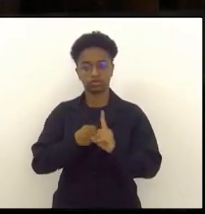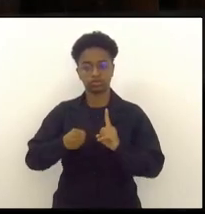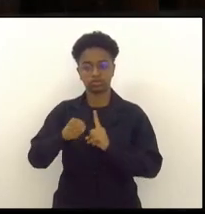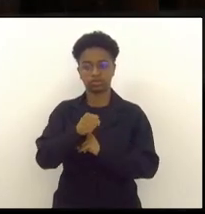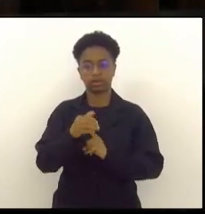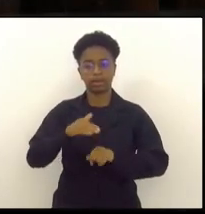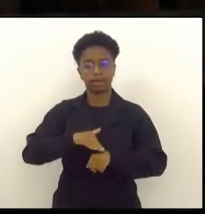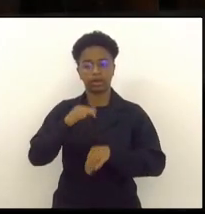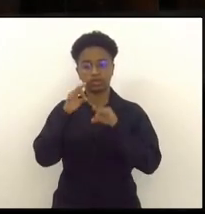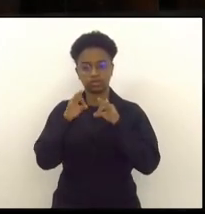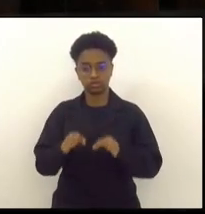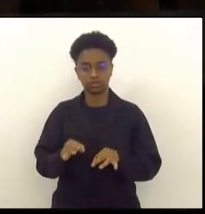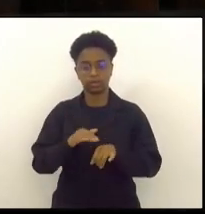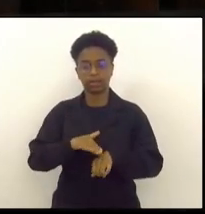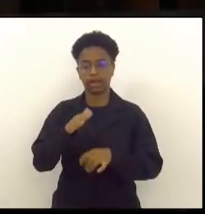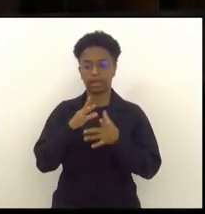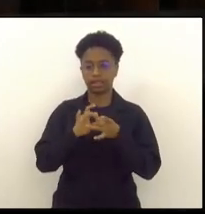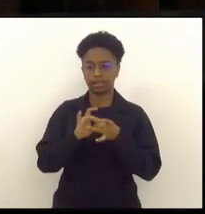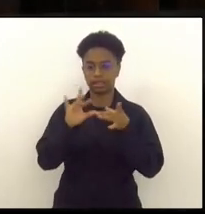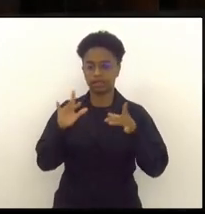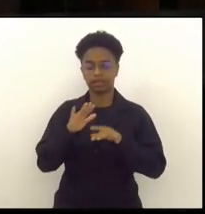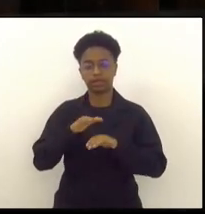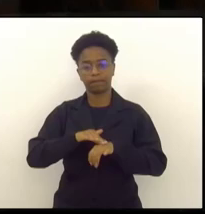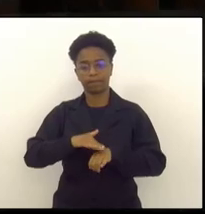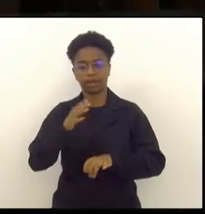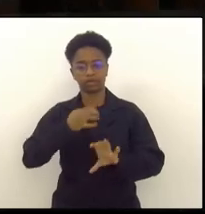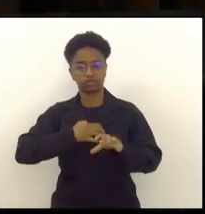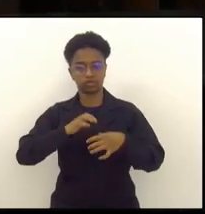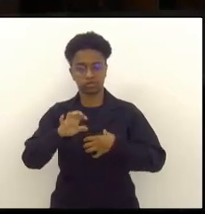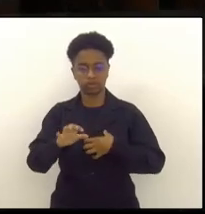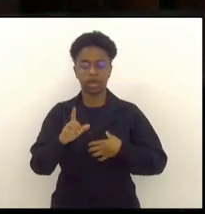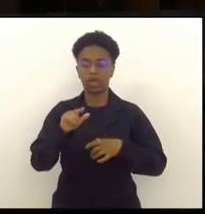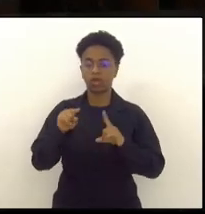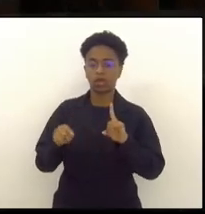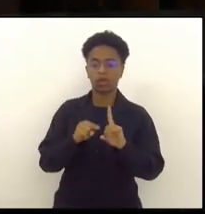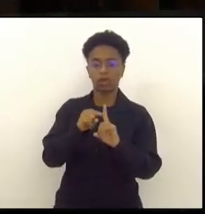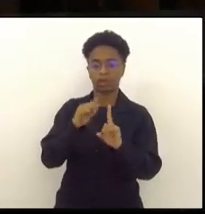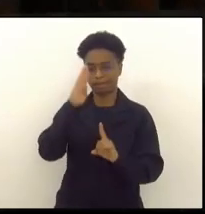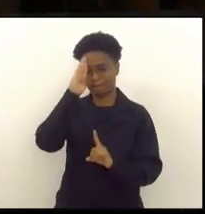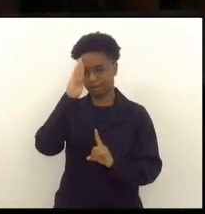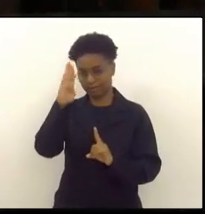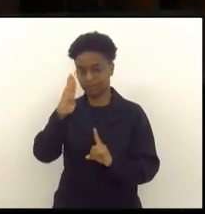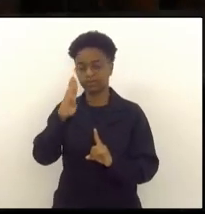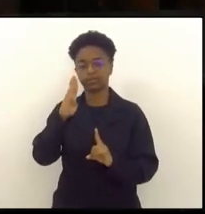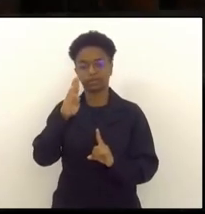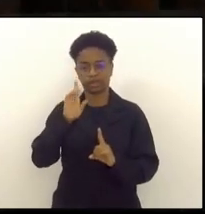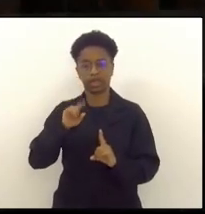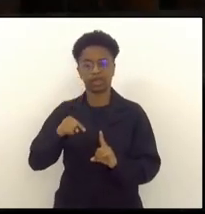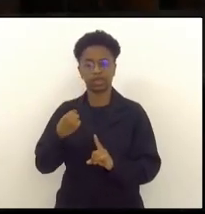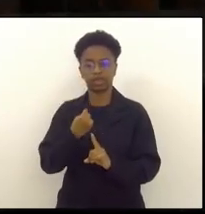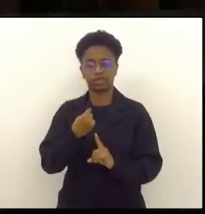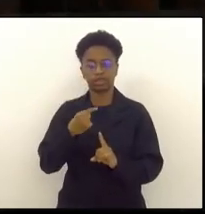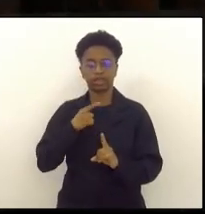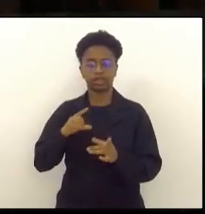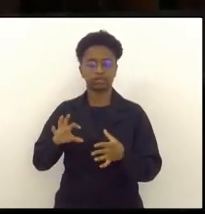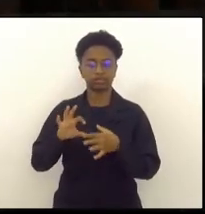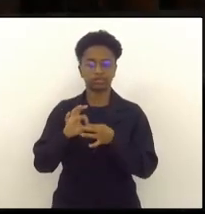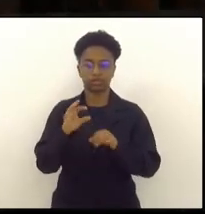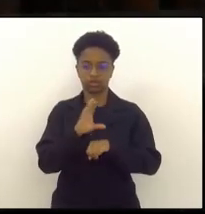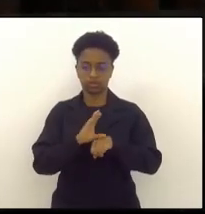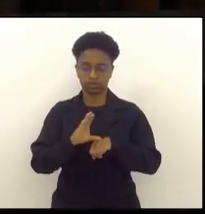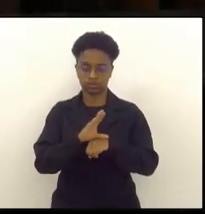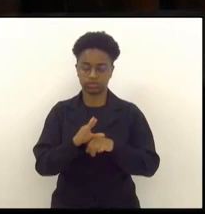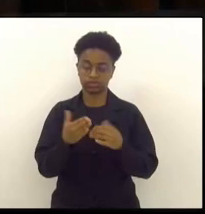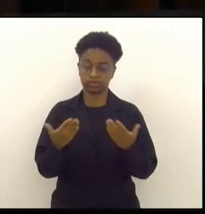mais justa, mais livre e mais solidária. O grande propósito prescrito aí pela nossa Constituição. E